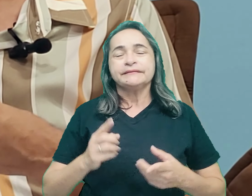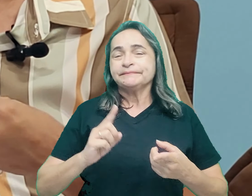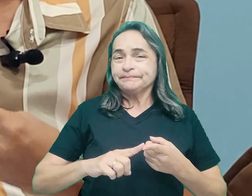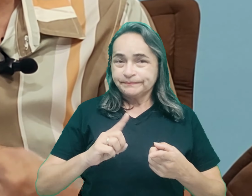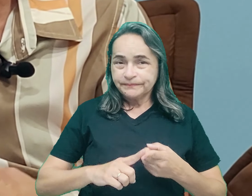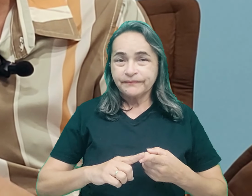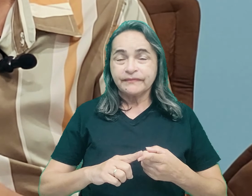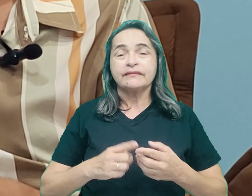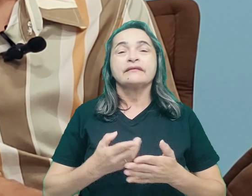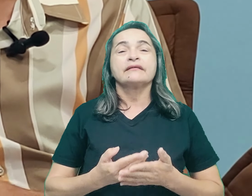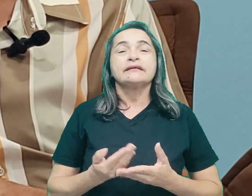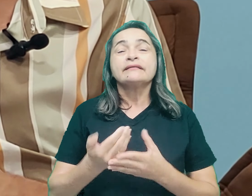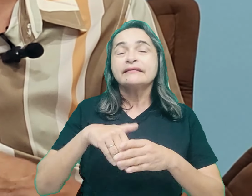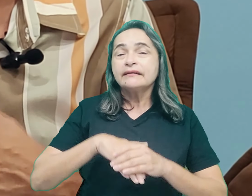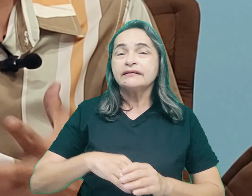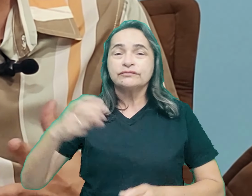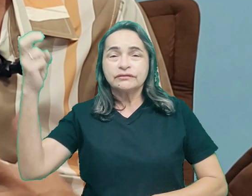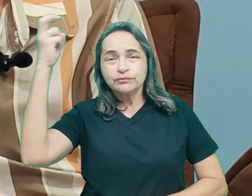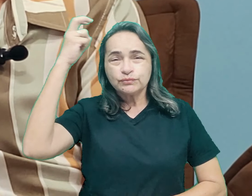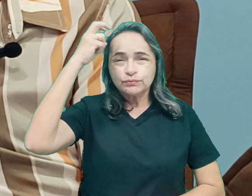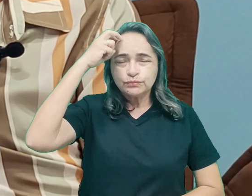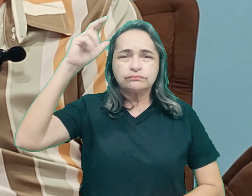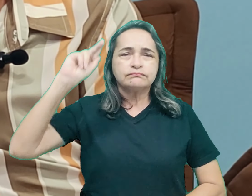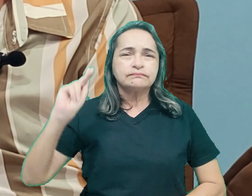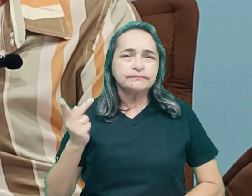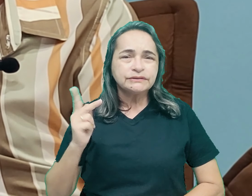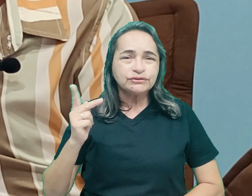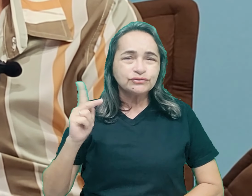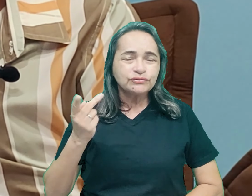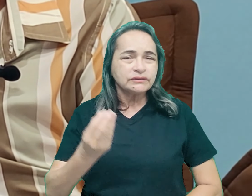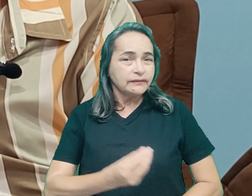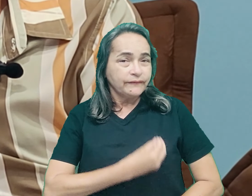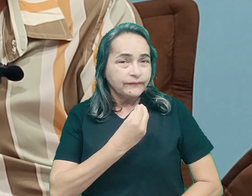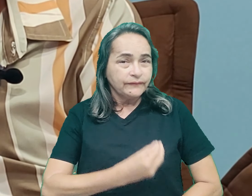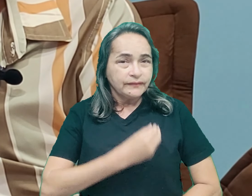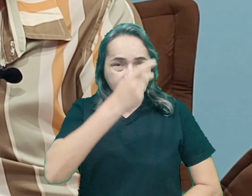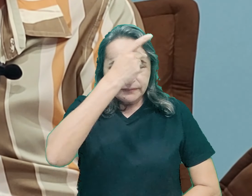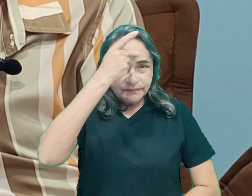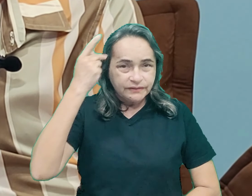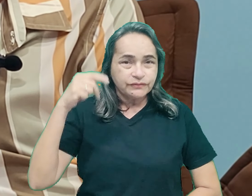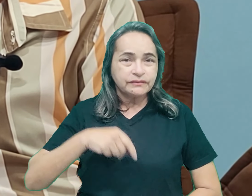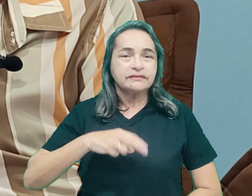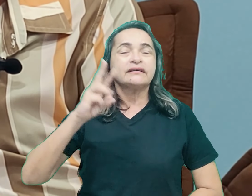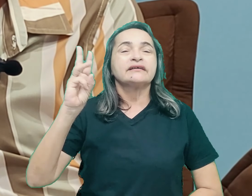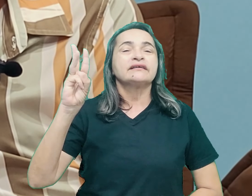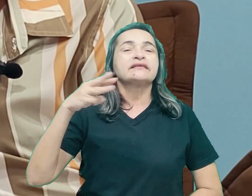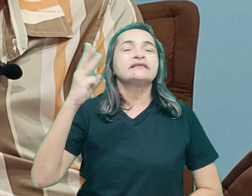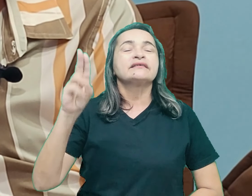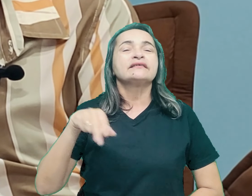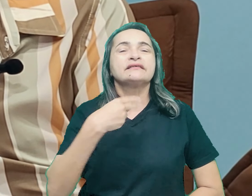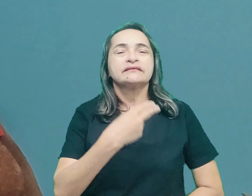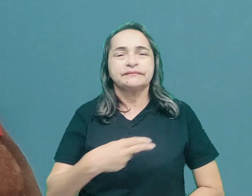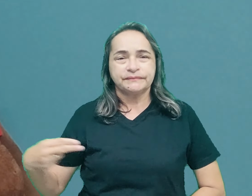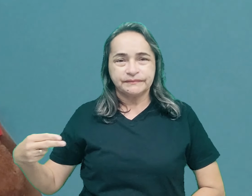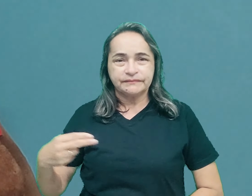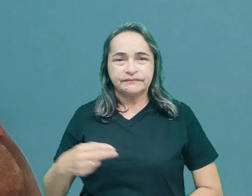a história, a vida da população moradanovense. E aí eu queria, Sivaldo, que você